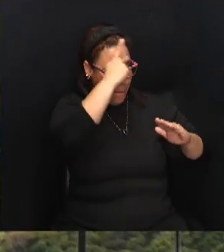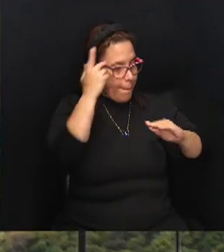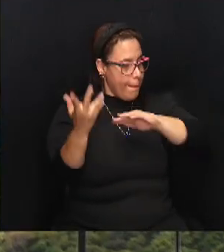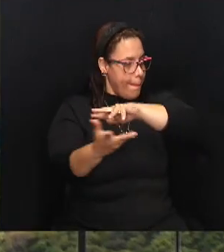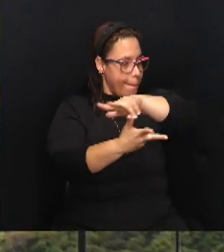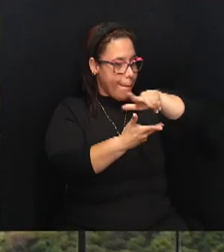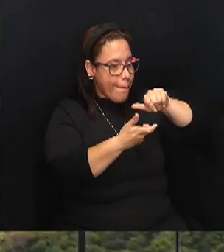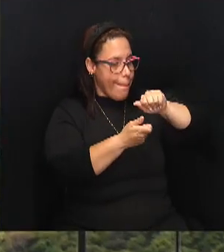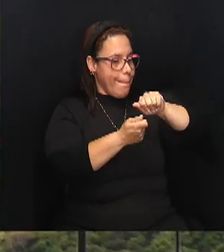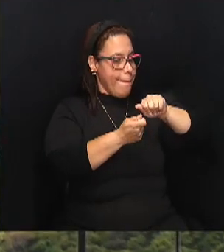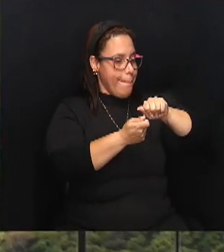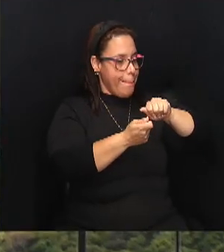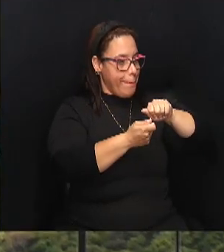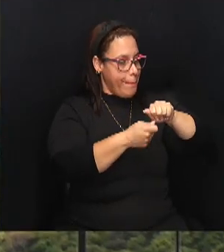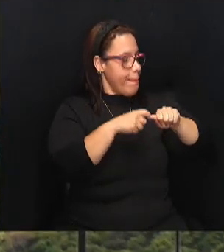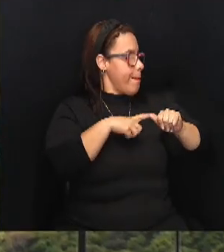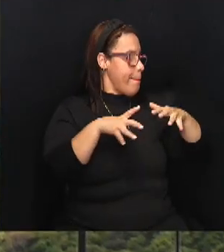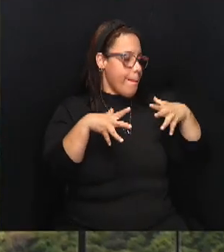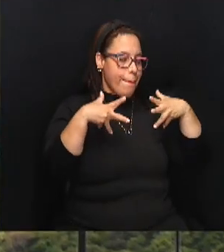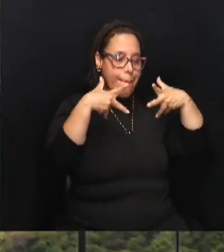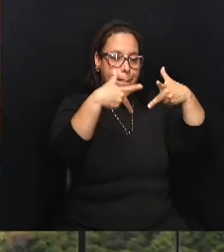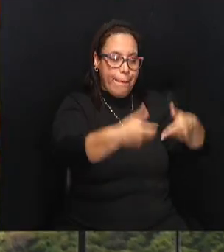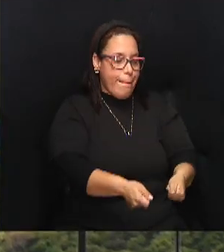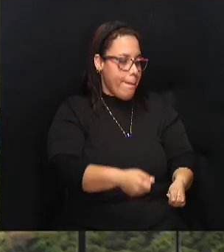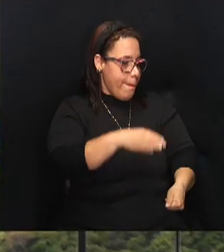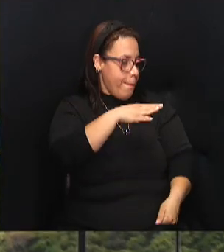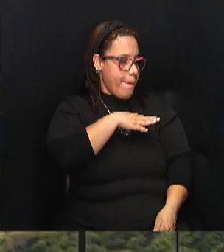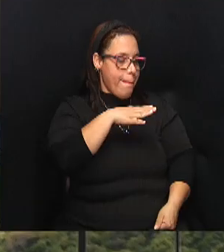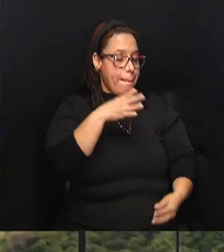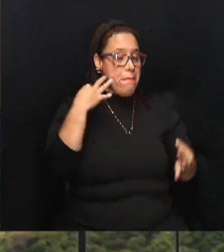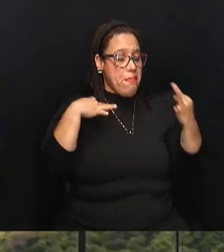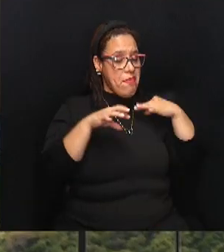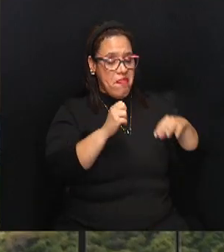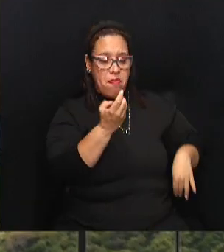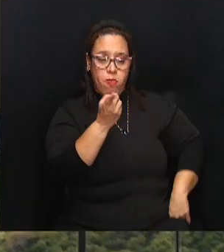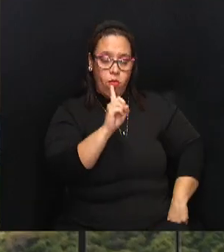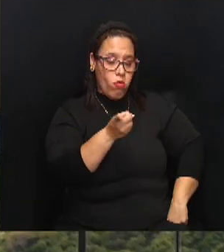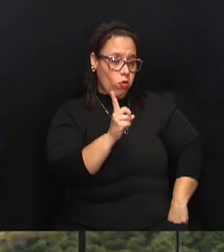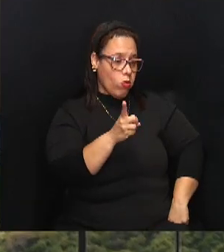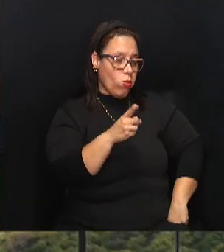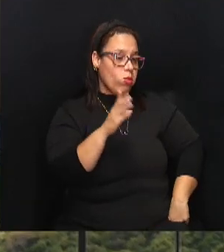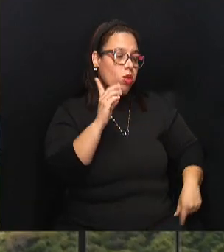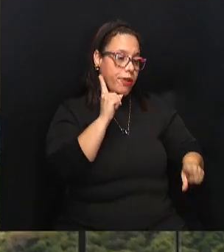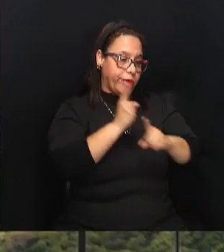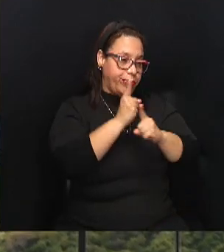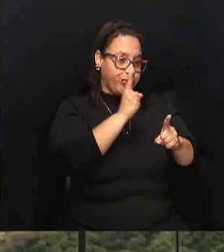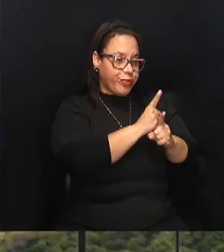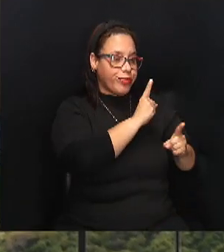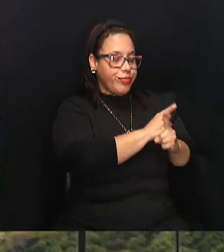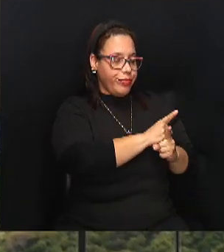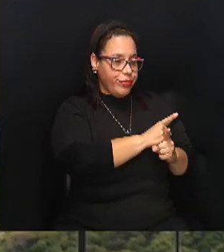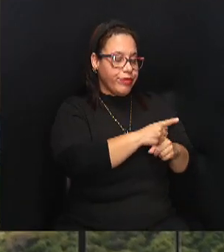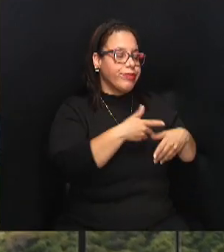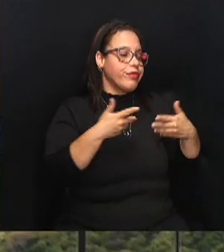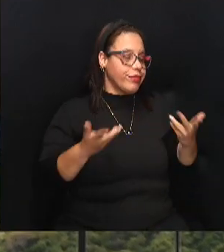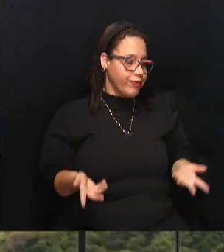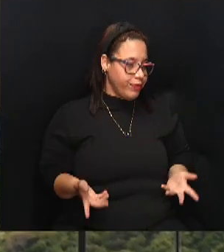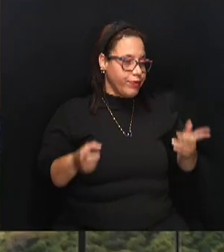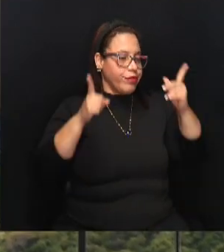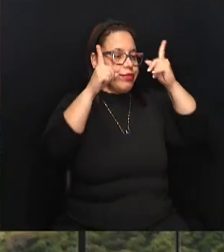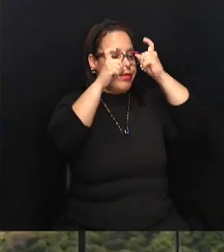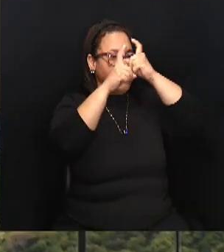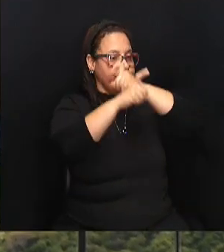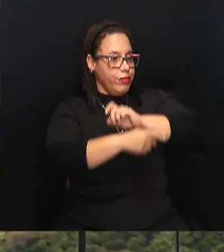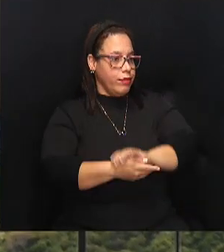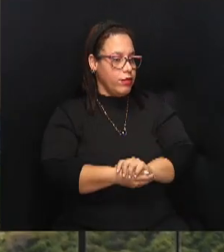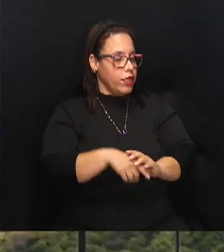em todo o mundo, em todas as cidades, turísticas ou não, nós encontramos pessoas passando por essa